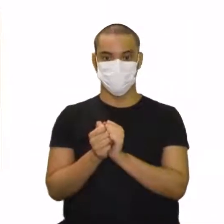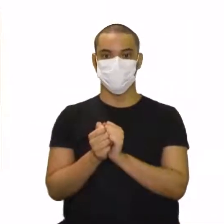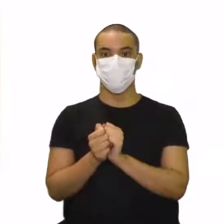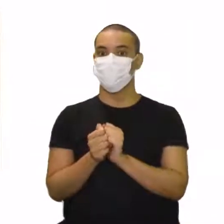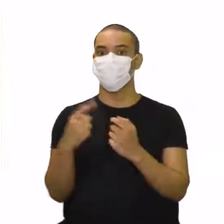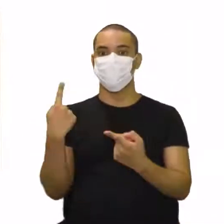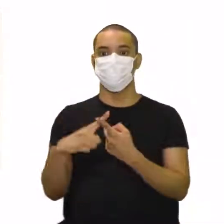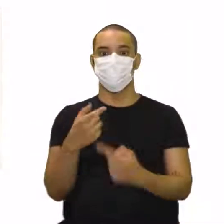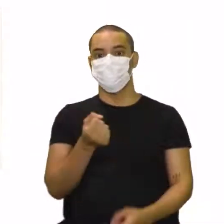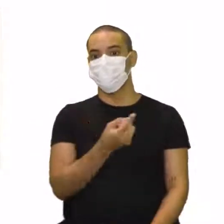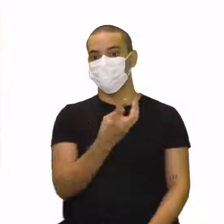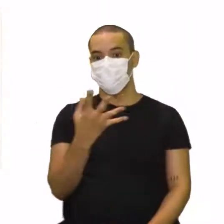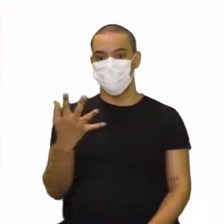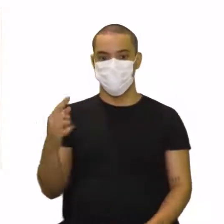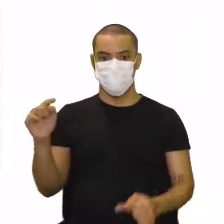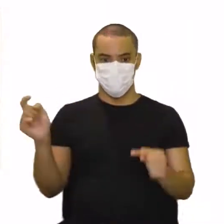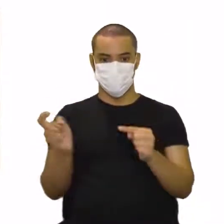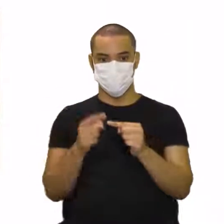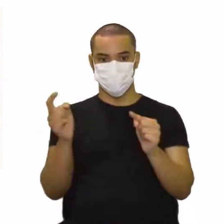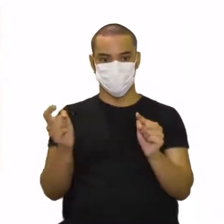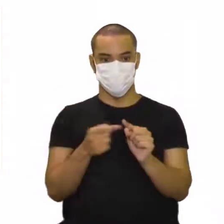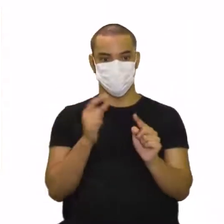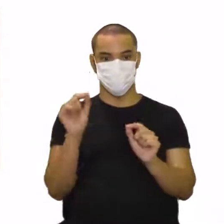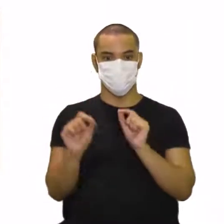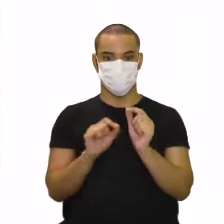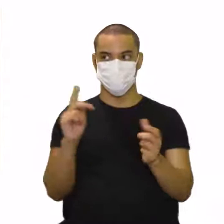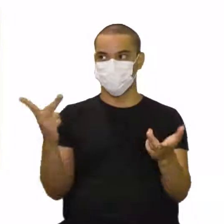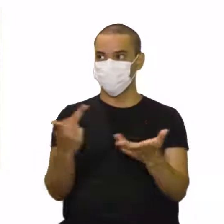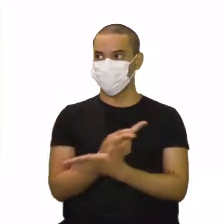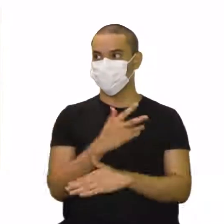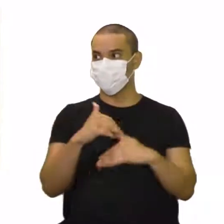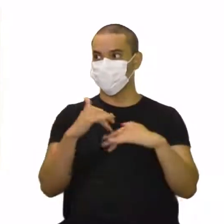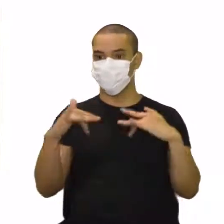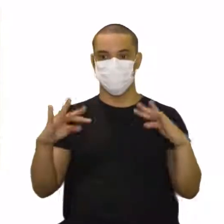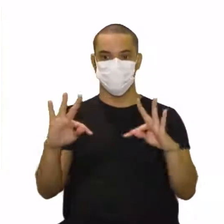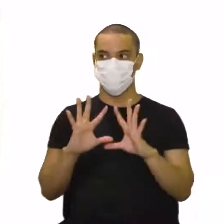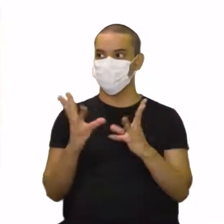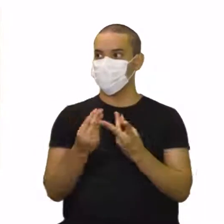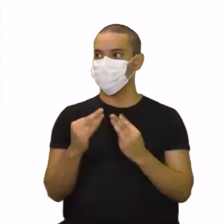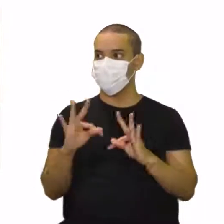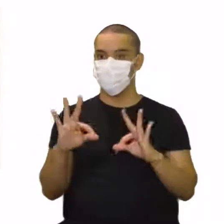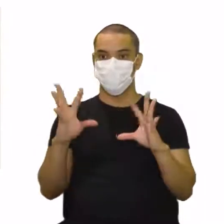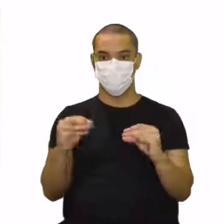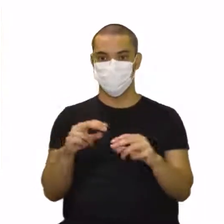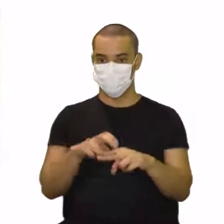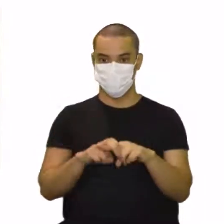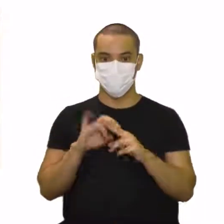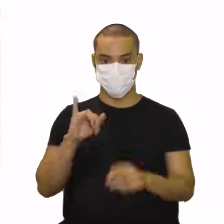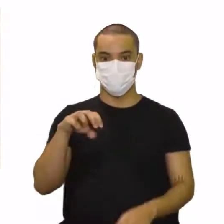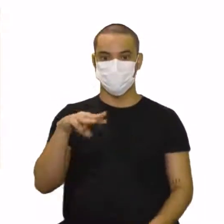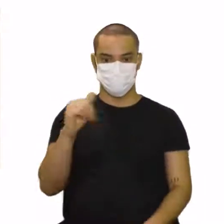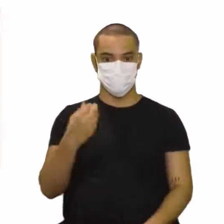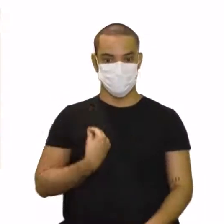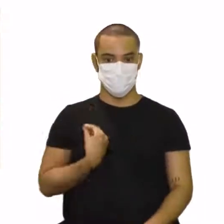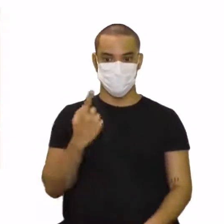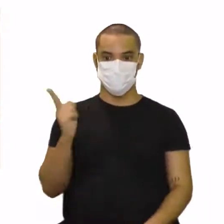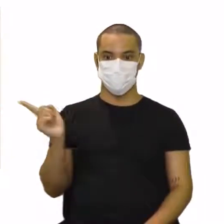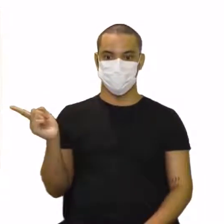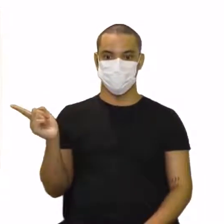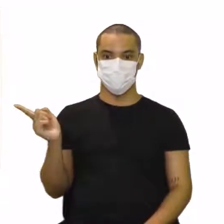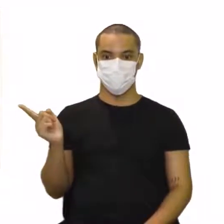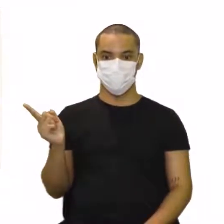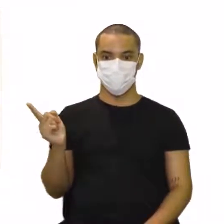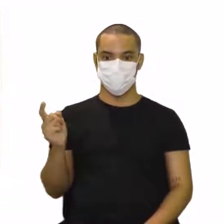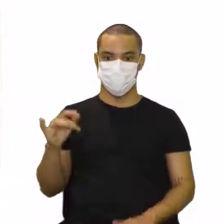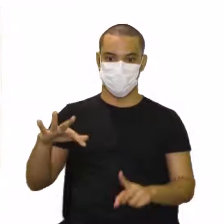quantidade de movimento, se bate uma esfera, ele desloca uma esfera. Certo? Olha aqui, ó, o ímã está aqui. Ó. Ele